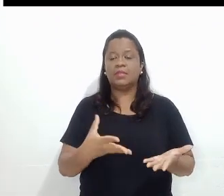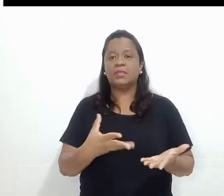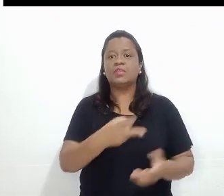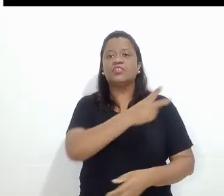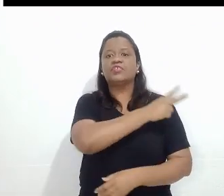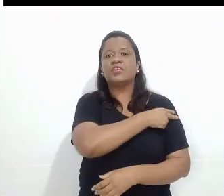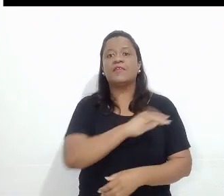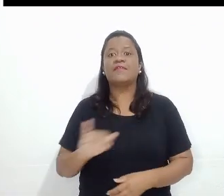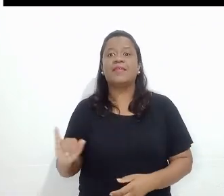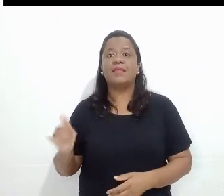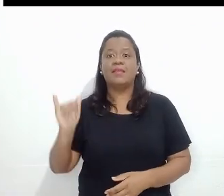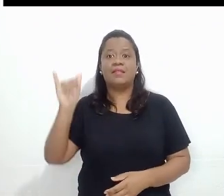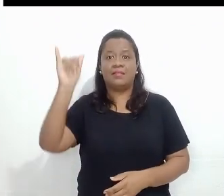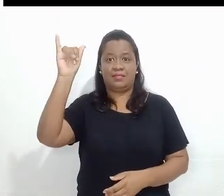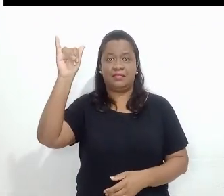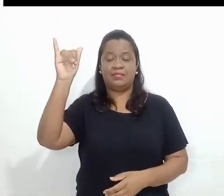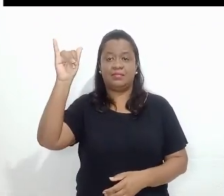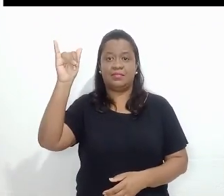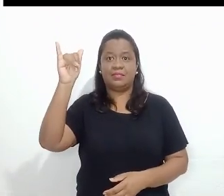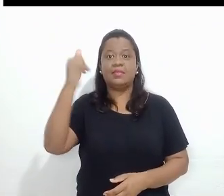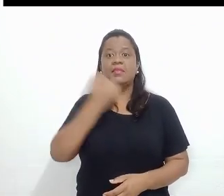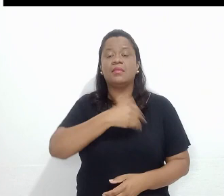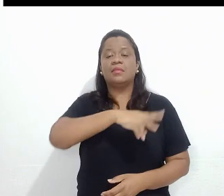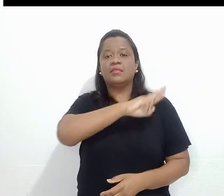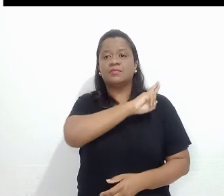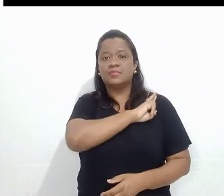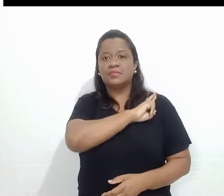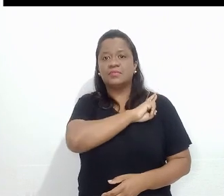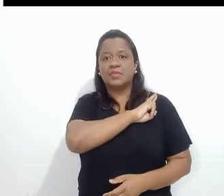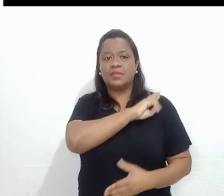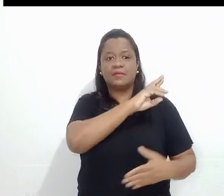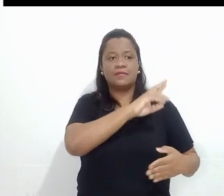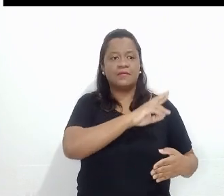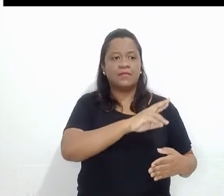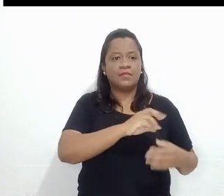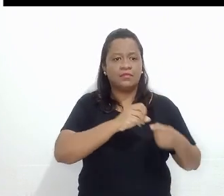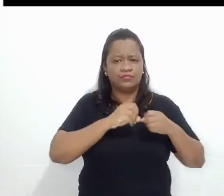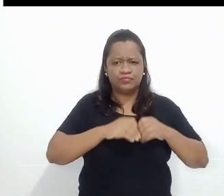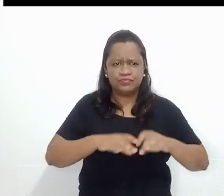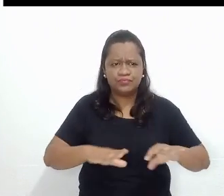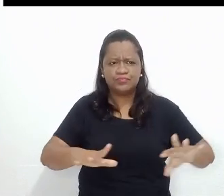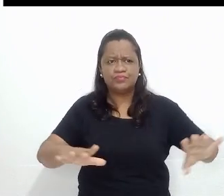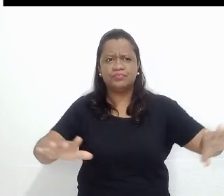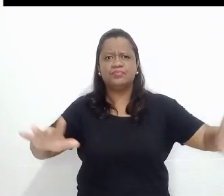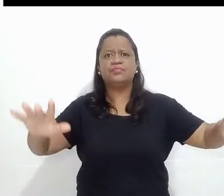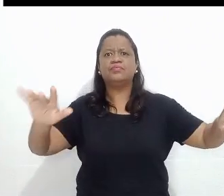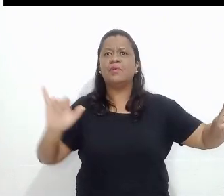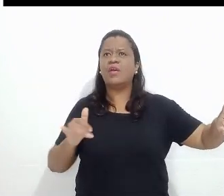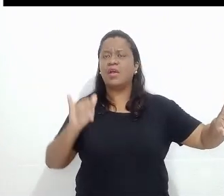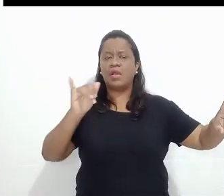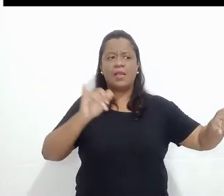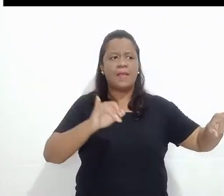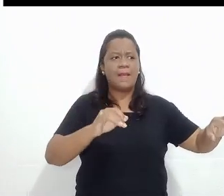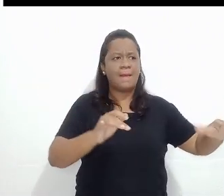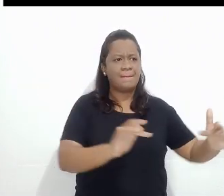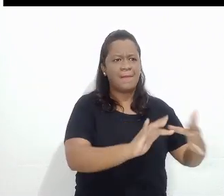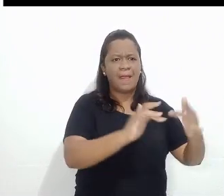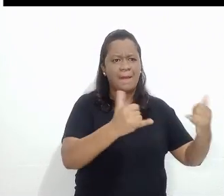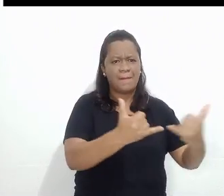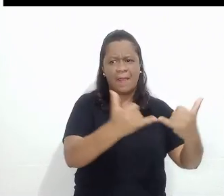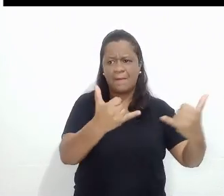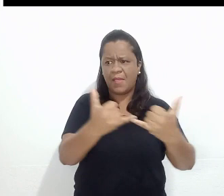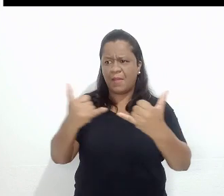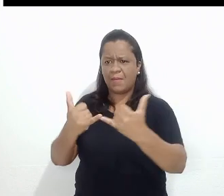de elétrica é aquele responsável por levar a eletricidade para todo o set de filmagem. Ele trabalha as cargas,